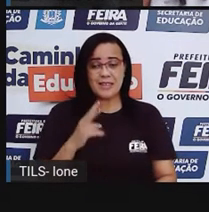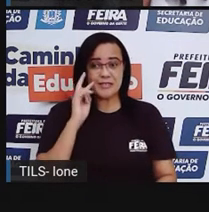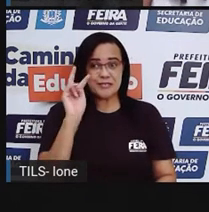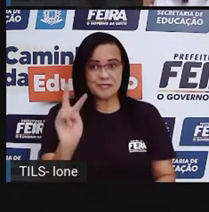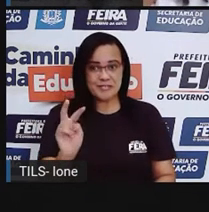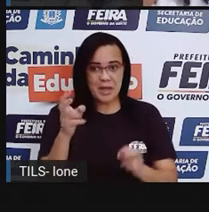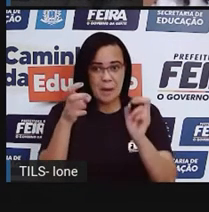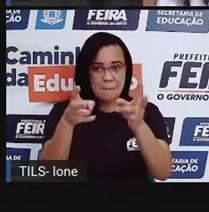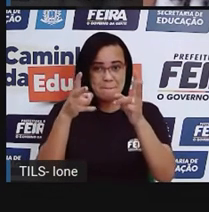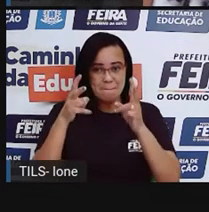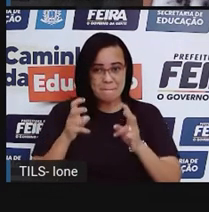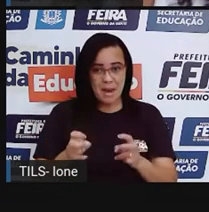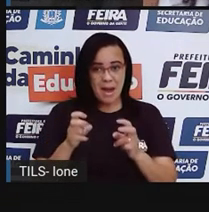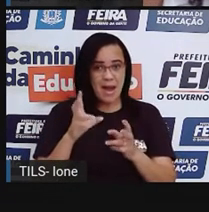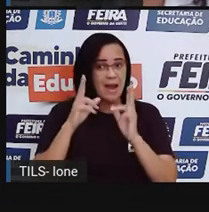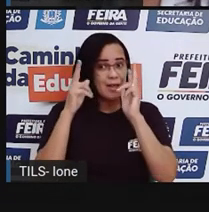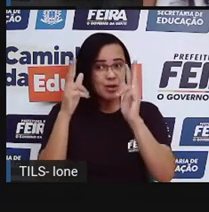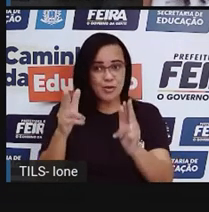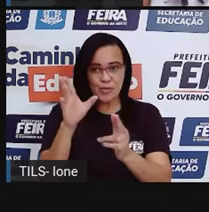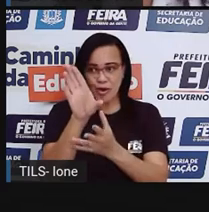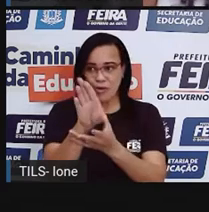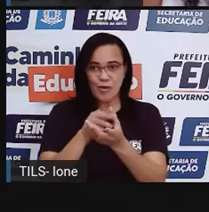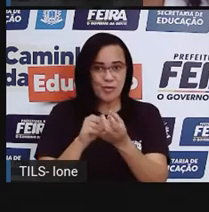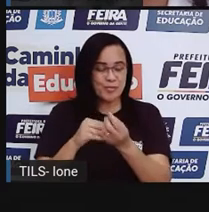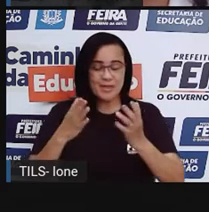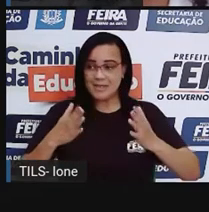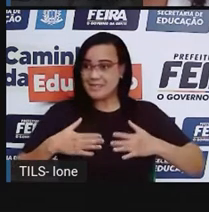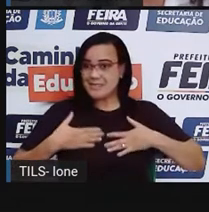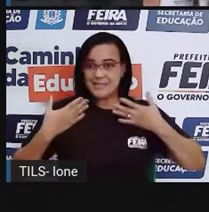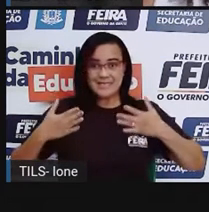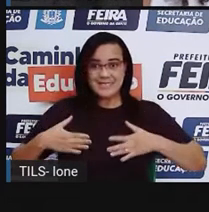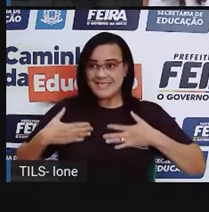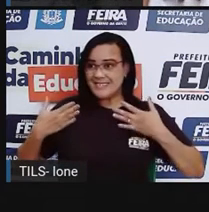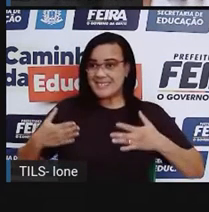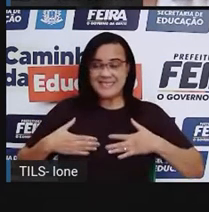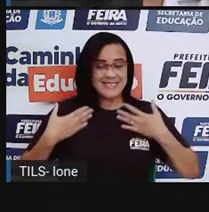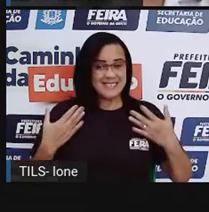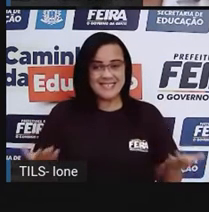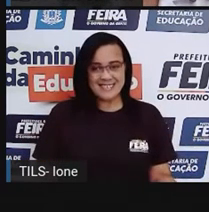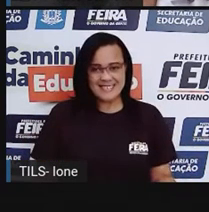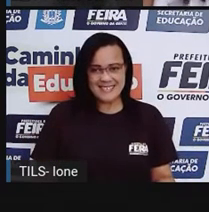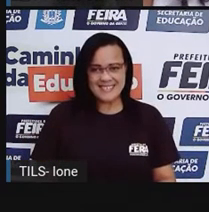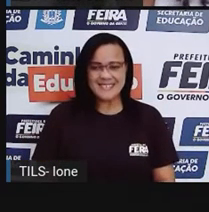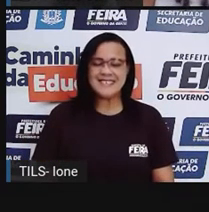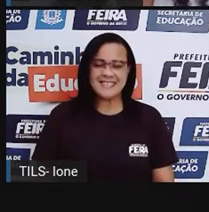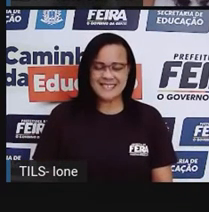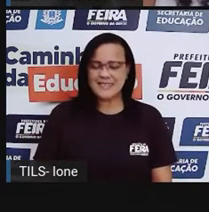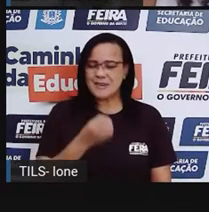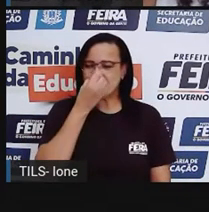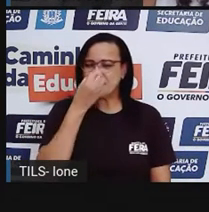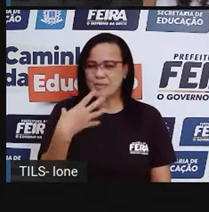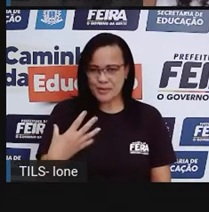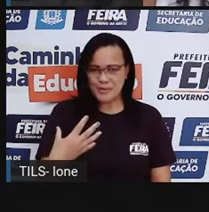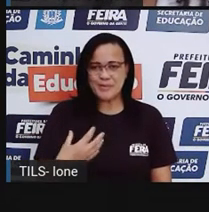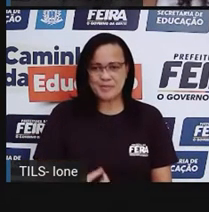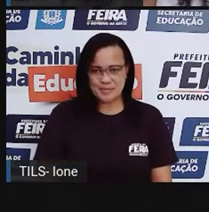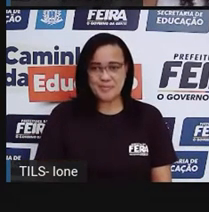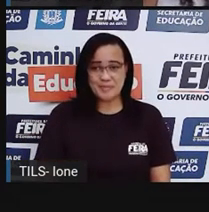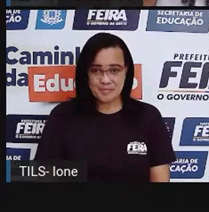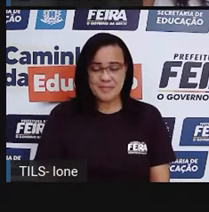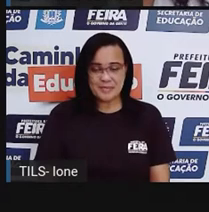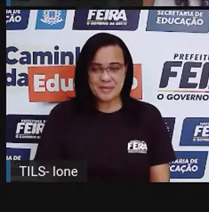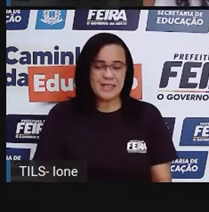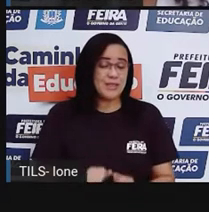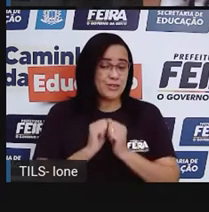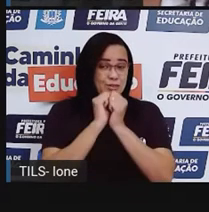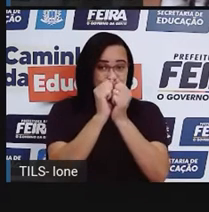assim, né? Animada, né? Empolgada com alguma coisa. Então, ó, é sempre bom a gente estar ao lado